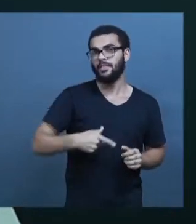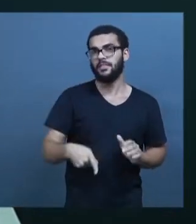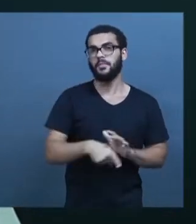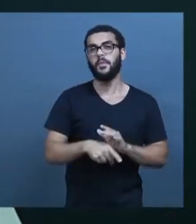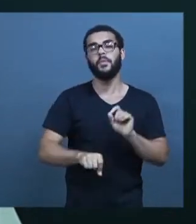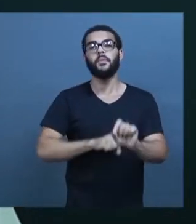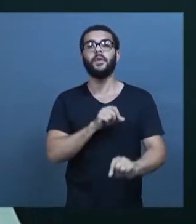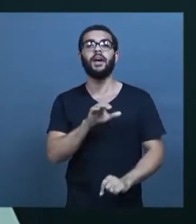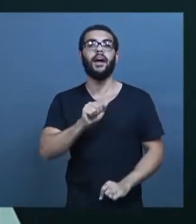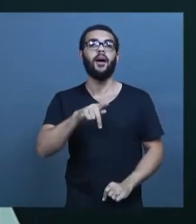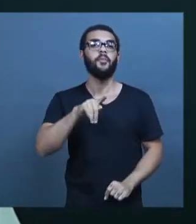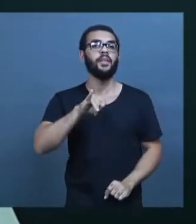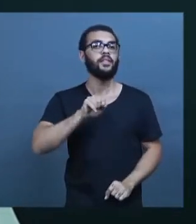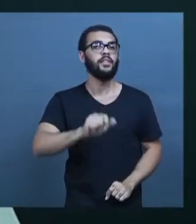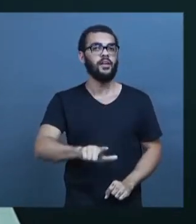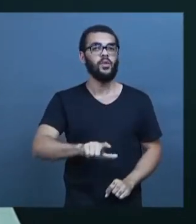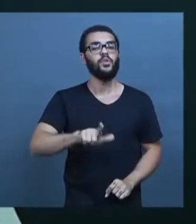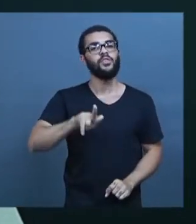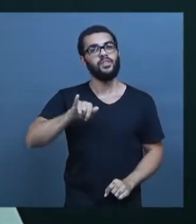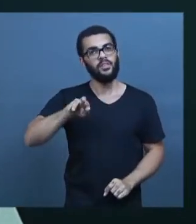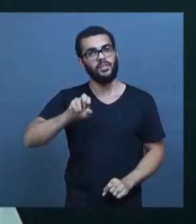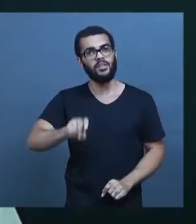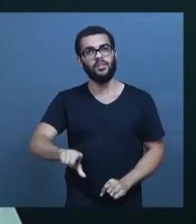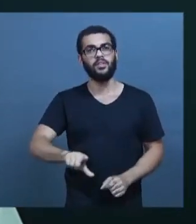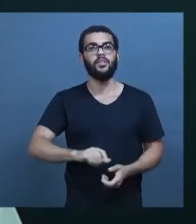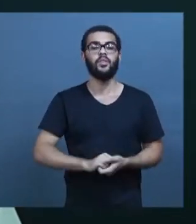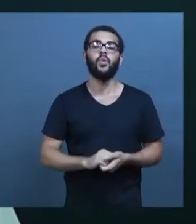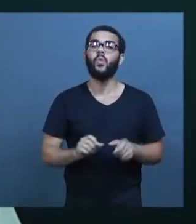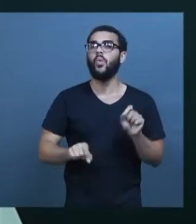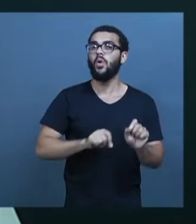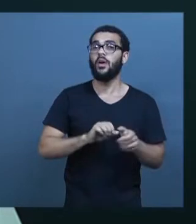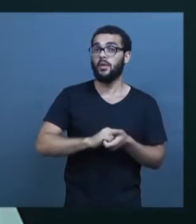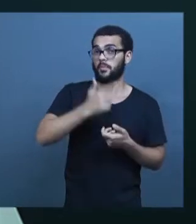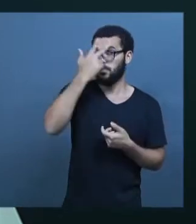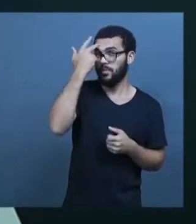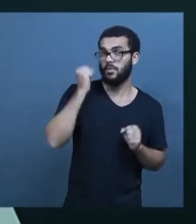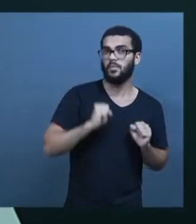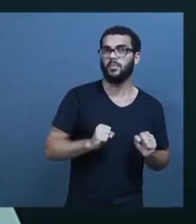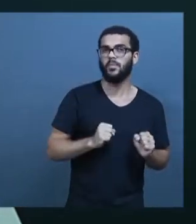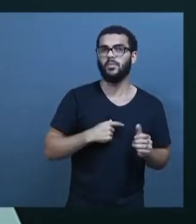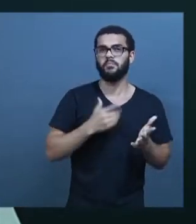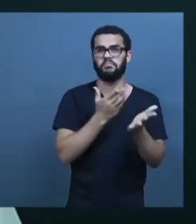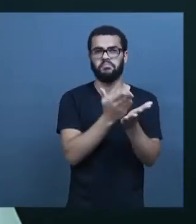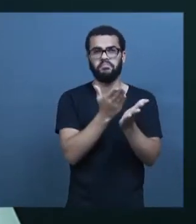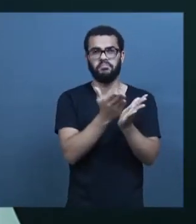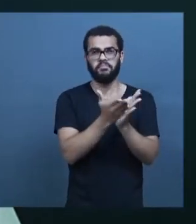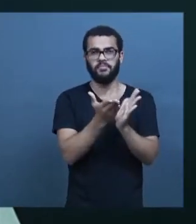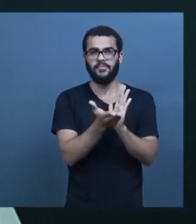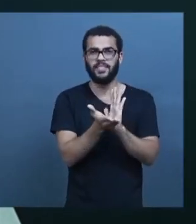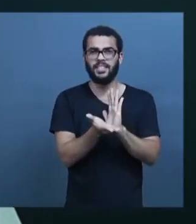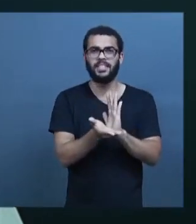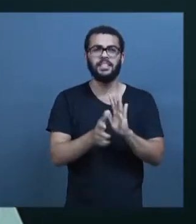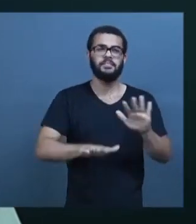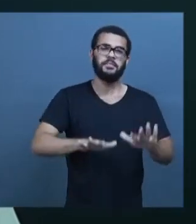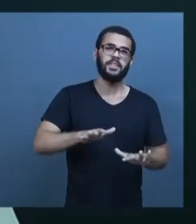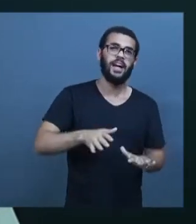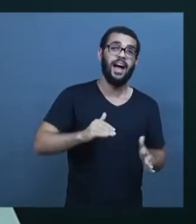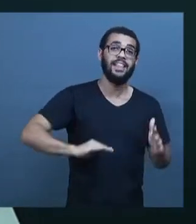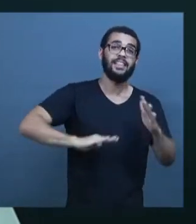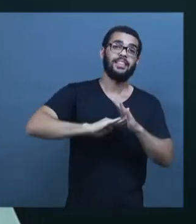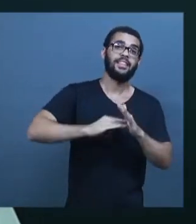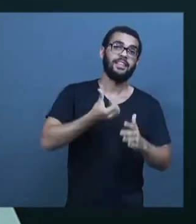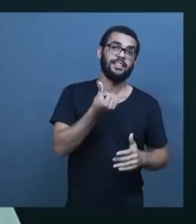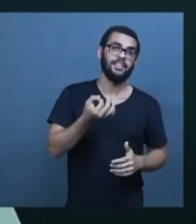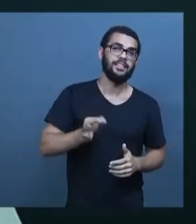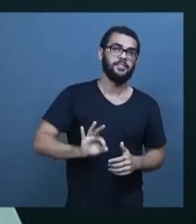giro fixo, vamos dizer assim, que ele pode fazer isso em 24, 36, 48, 60 meses, com